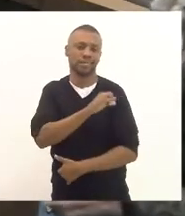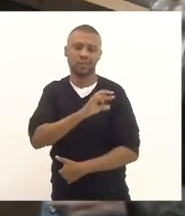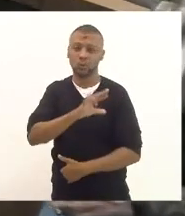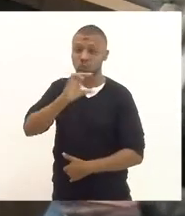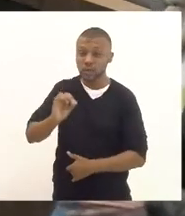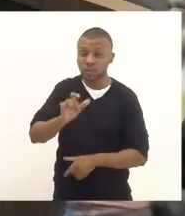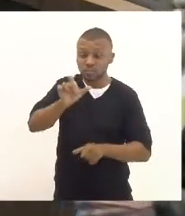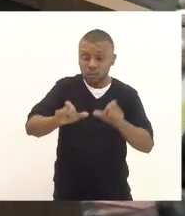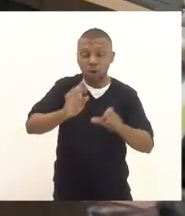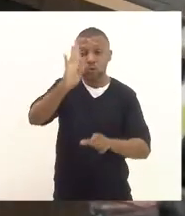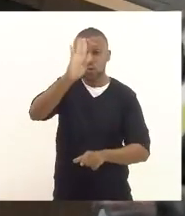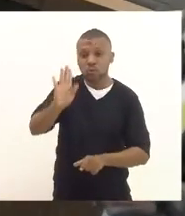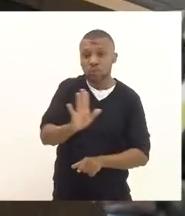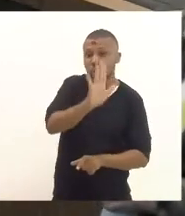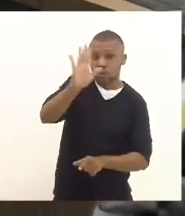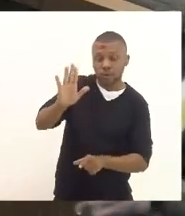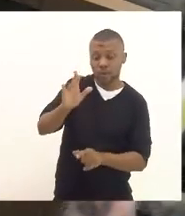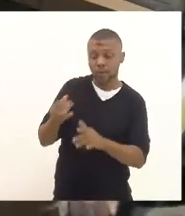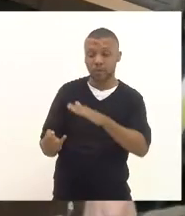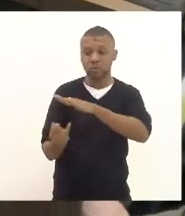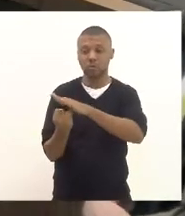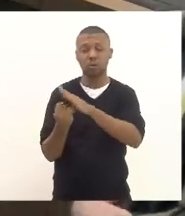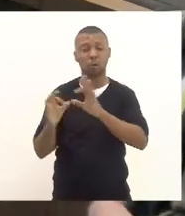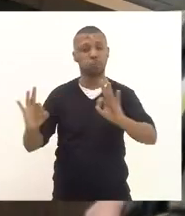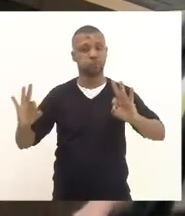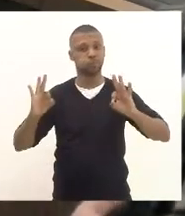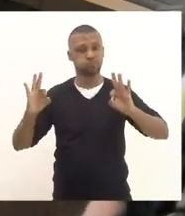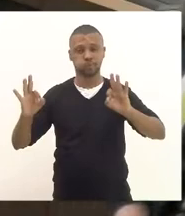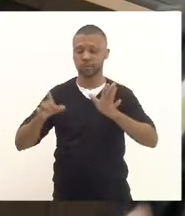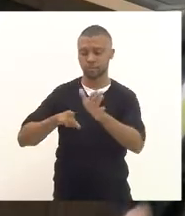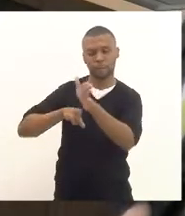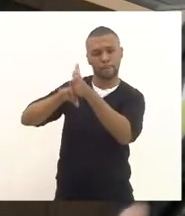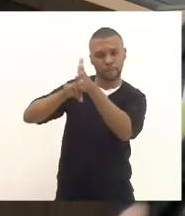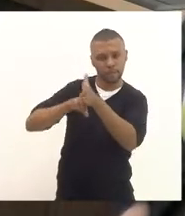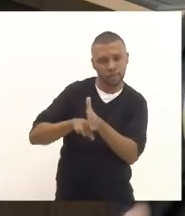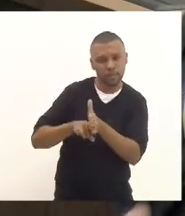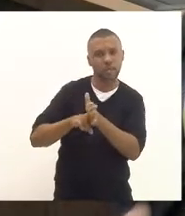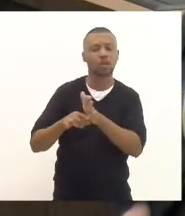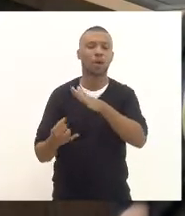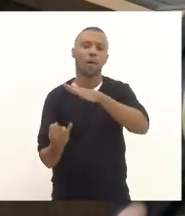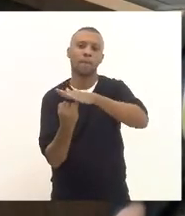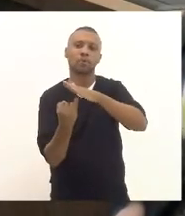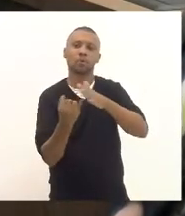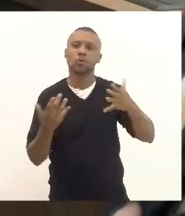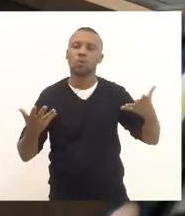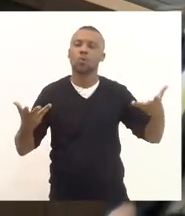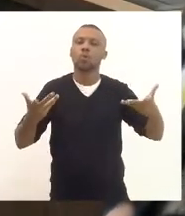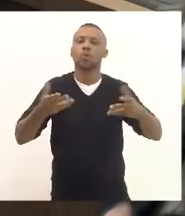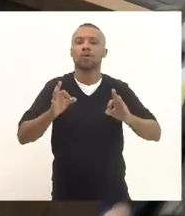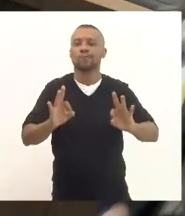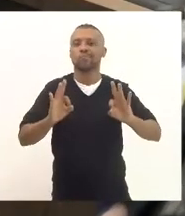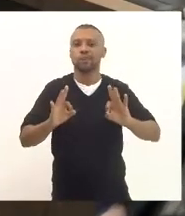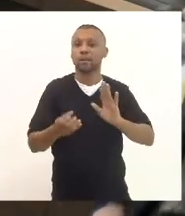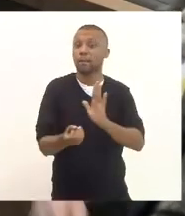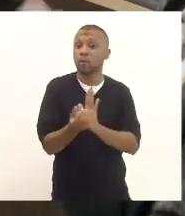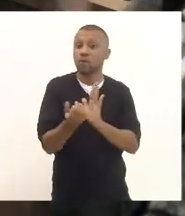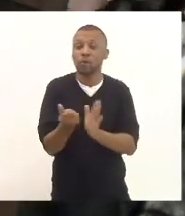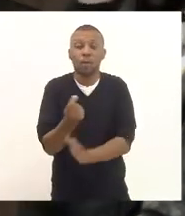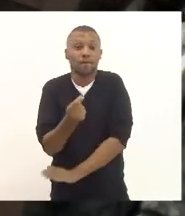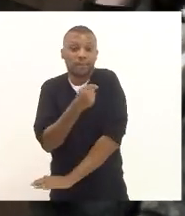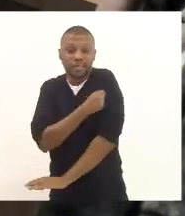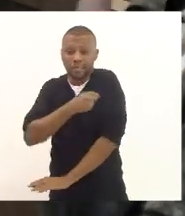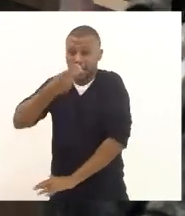para nós brasileiros têm uma instituição de ponta de pesquisa tem uma sessão de ponta que produziu uma vacina